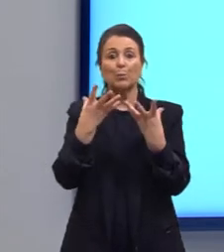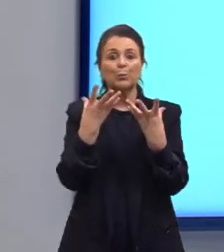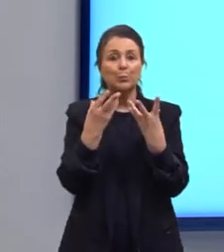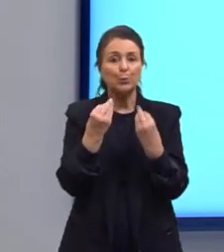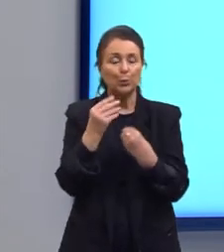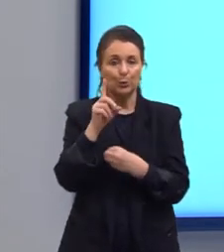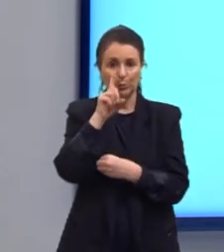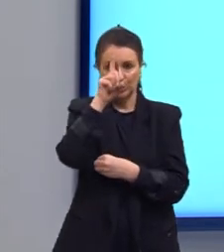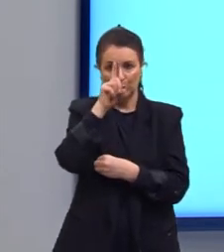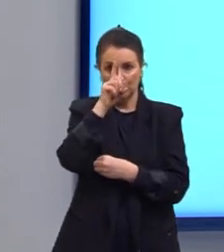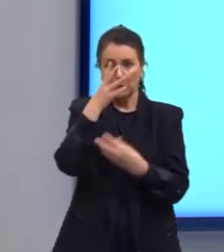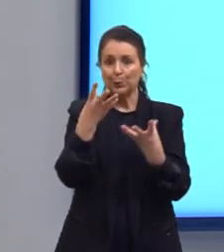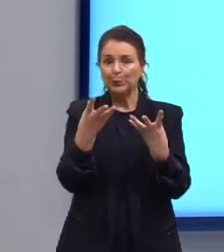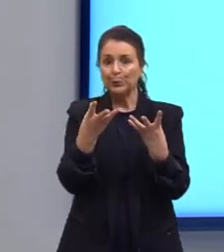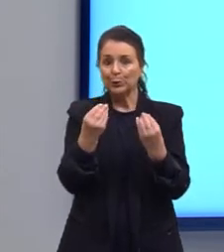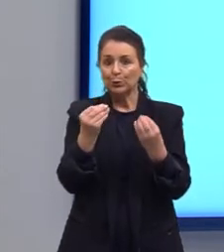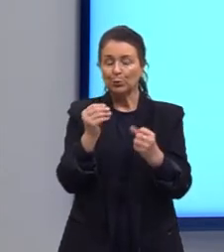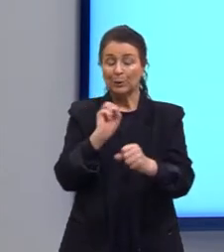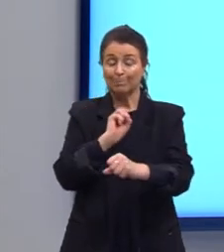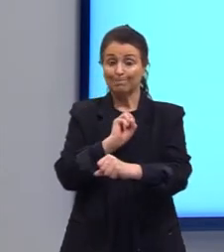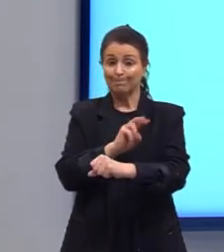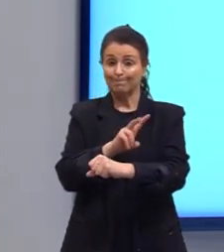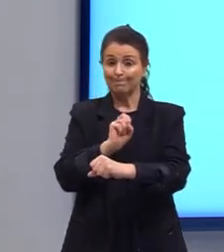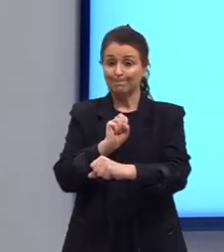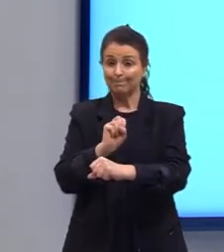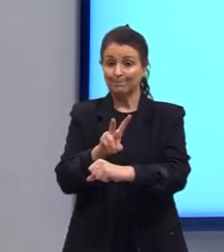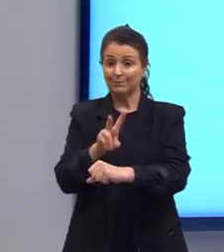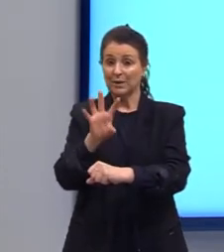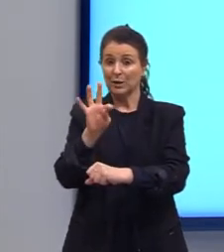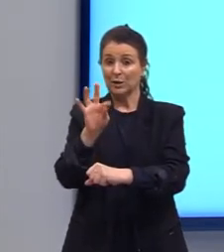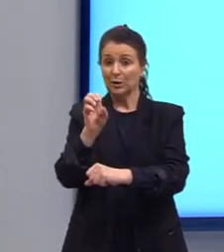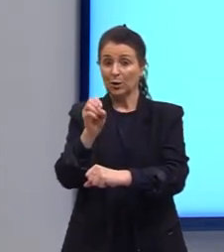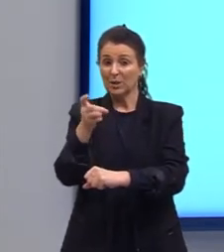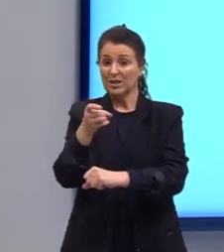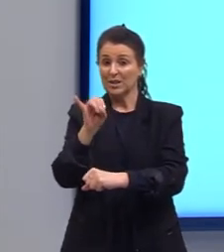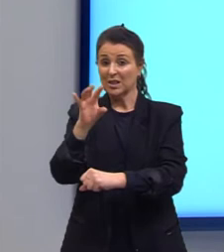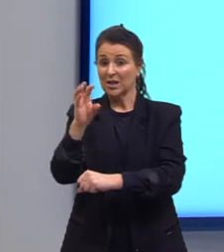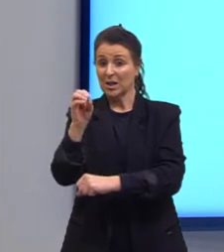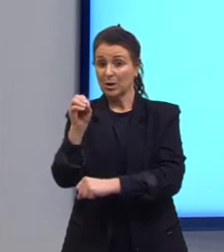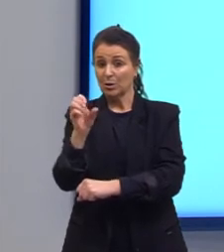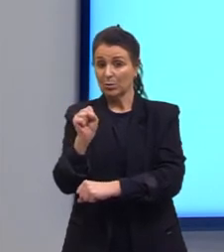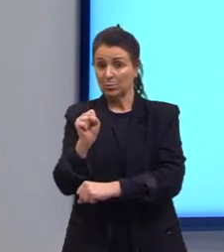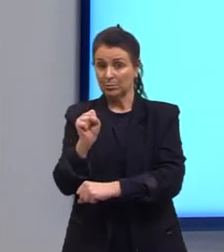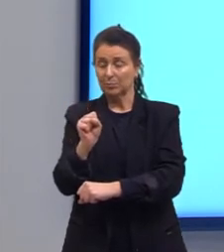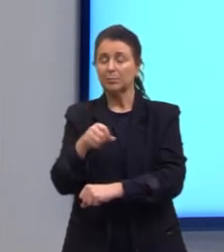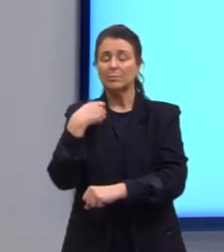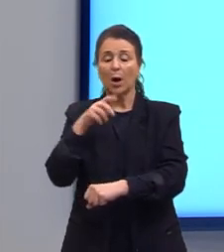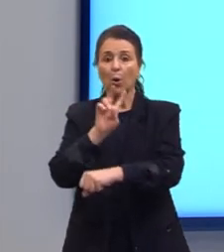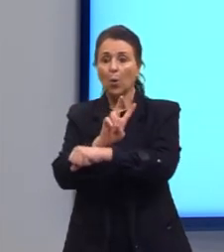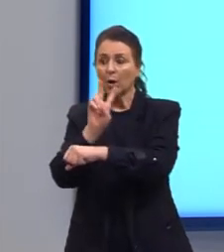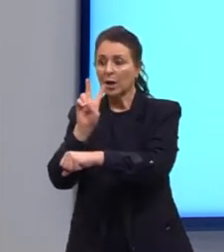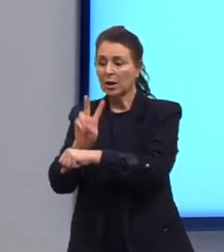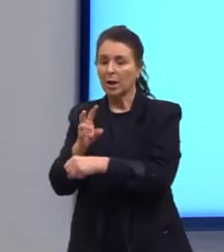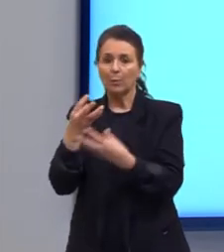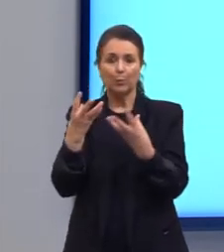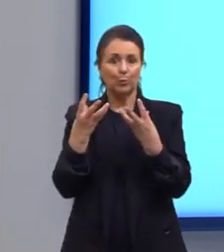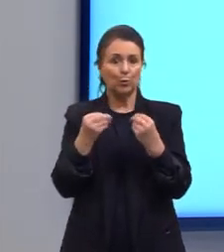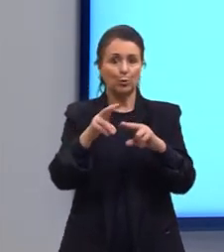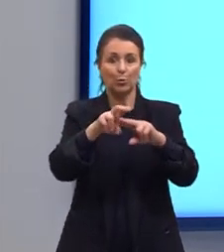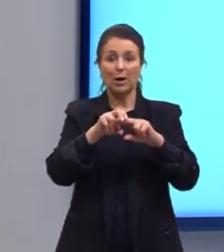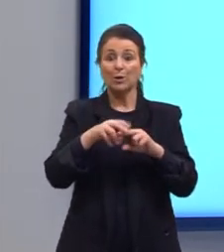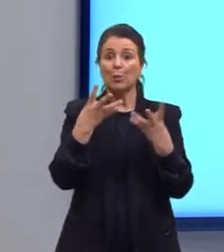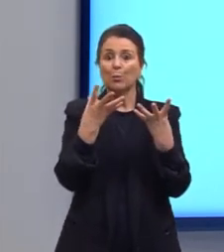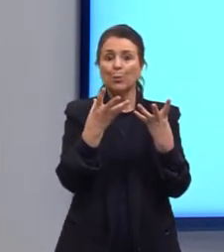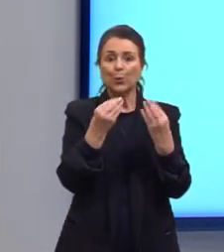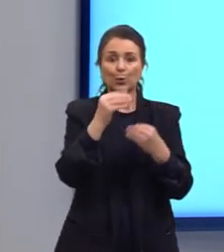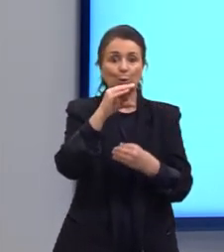tóxico a são elementos que são compostos orgânicos que tem que ter um cuidado principalmente pela presença desse excesso de cloro aí na